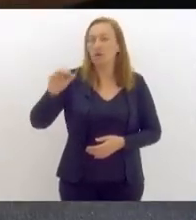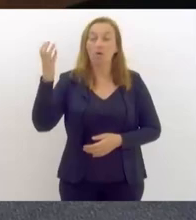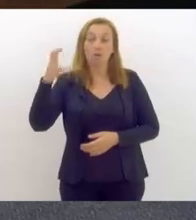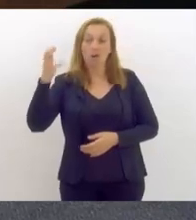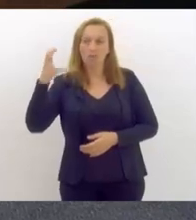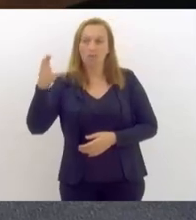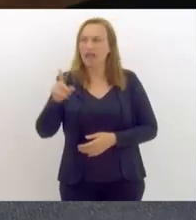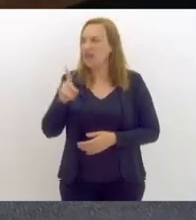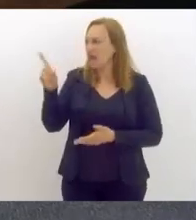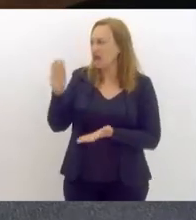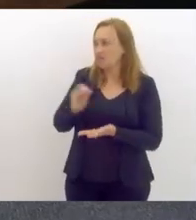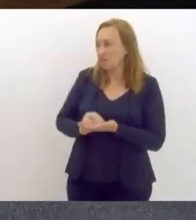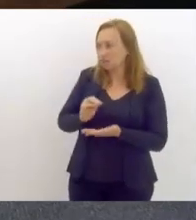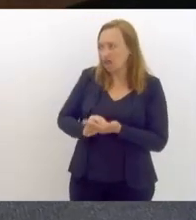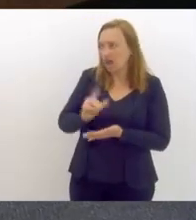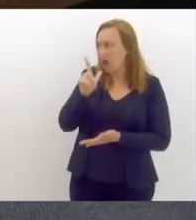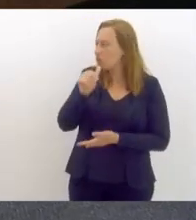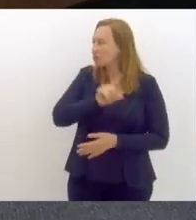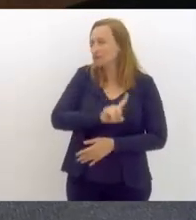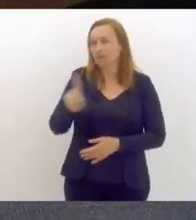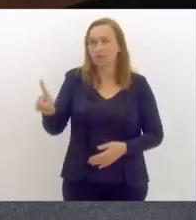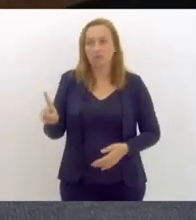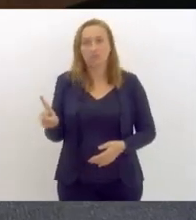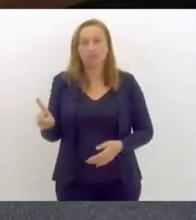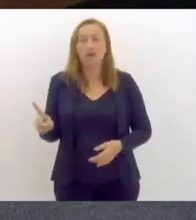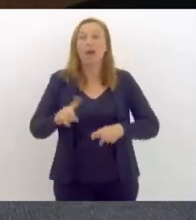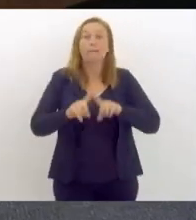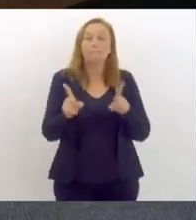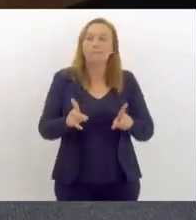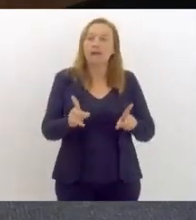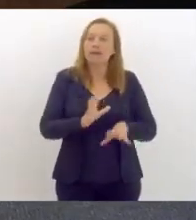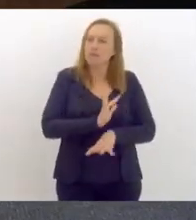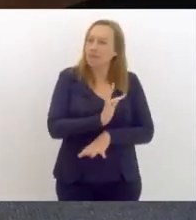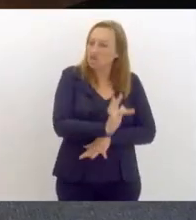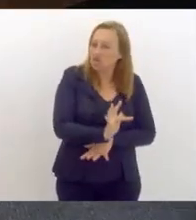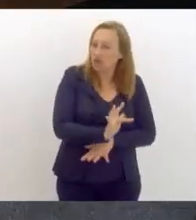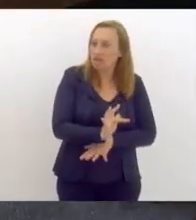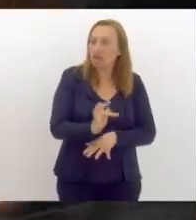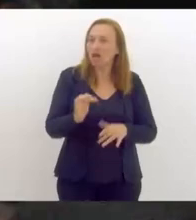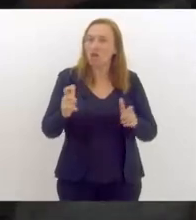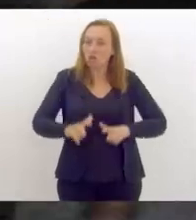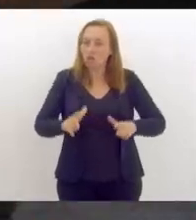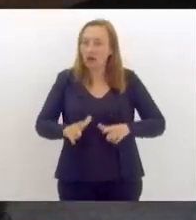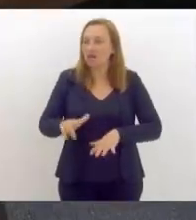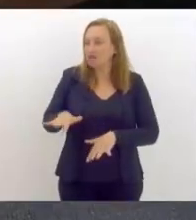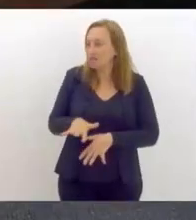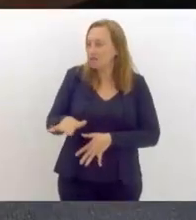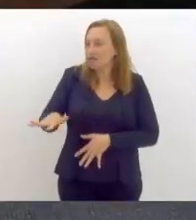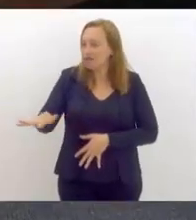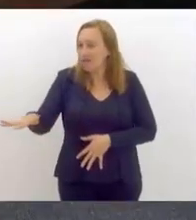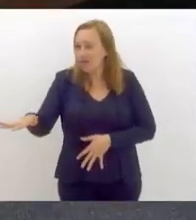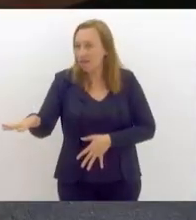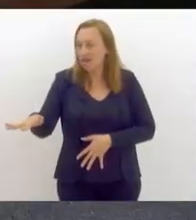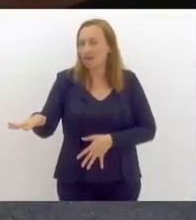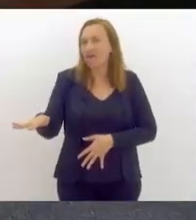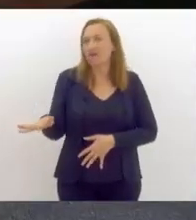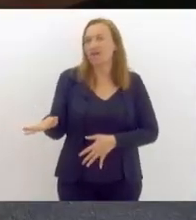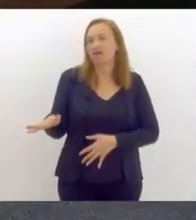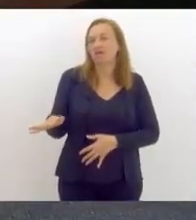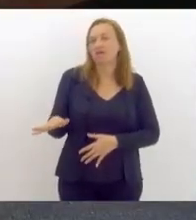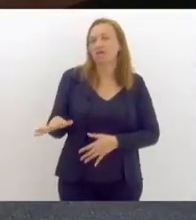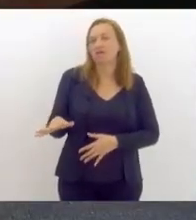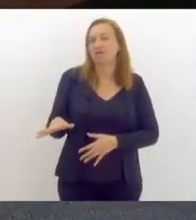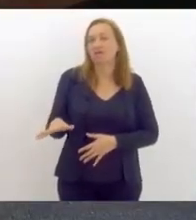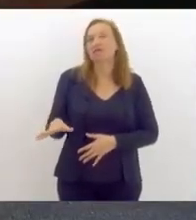área da Periferia que são as comunidades que moram vamos dizer em favelas em comunidades de loteamentos irregulares